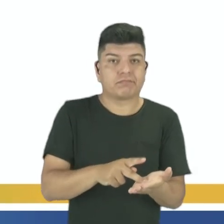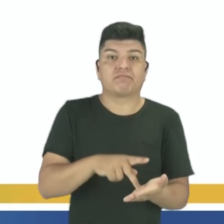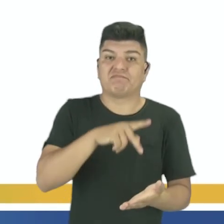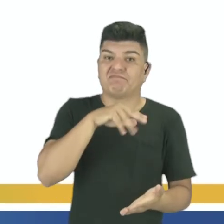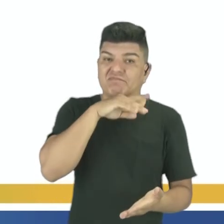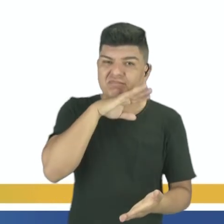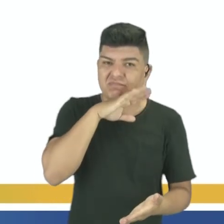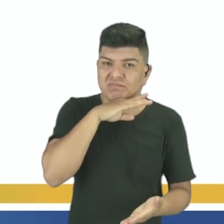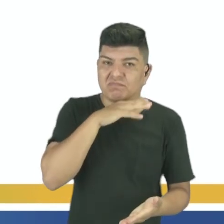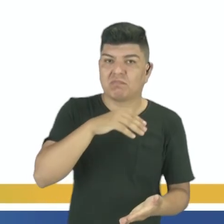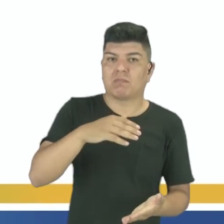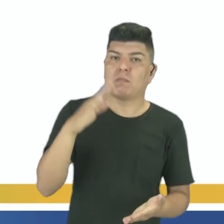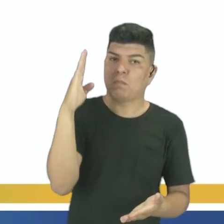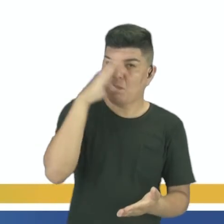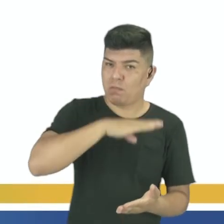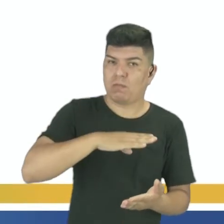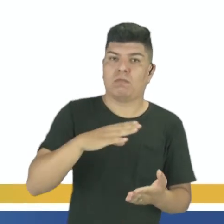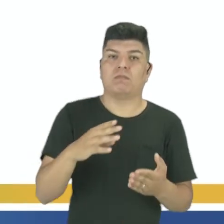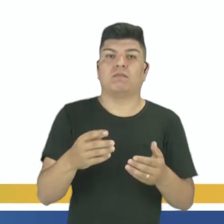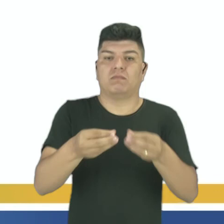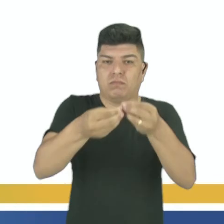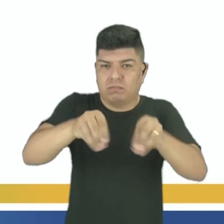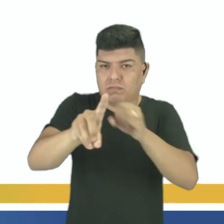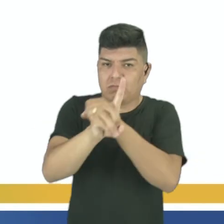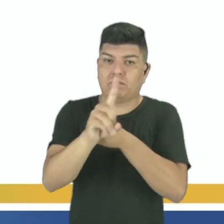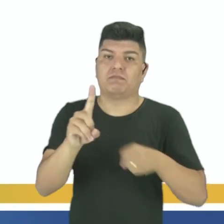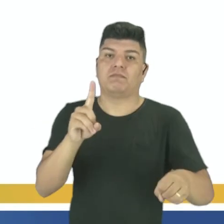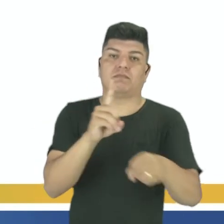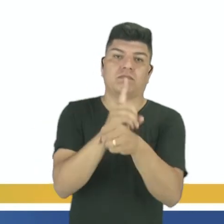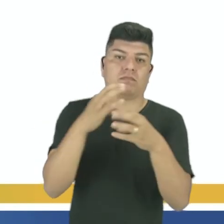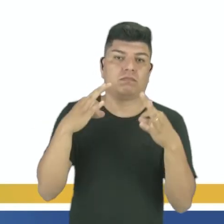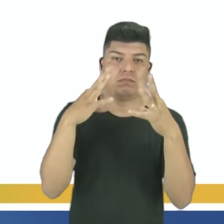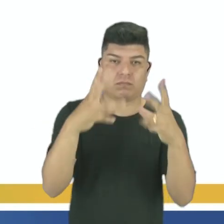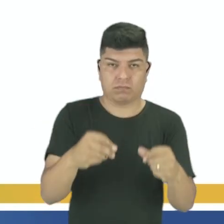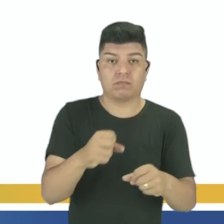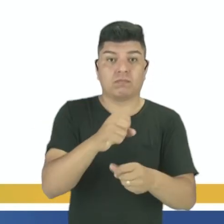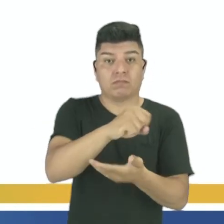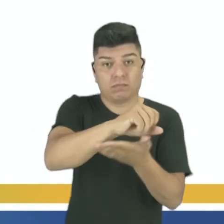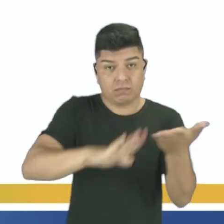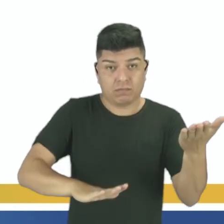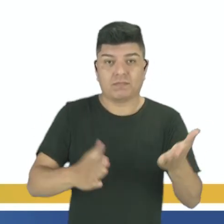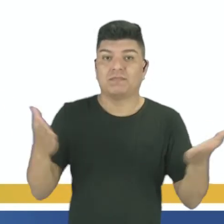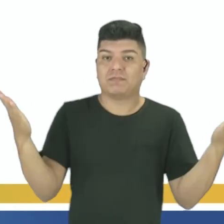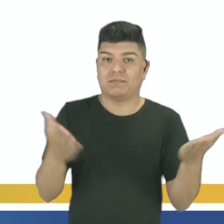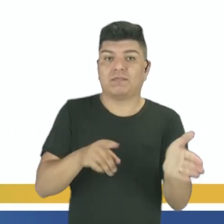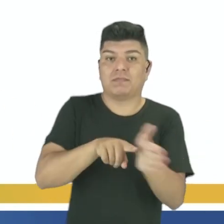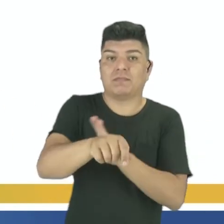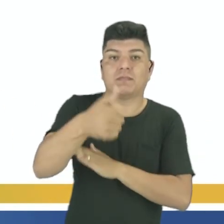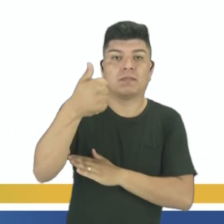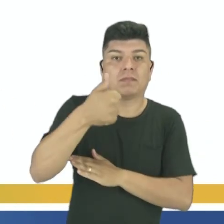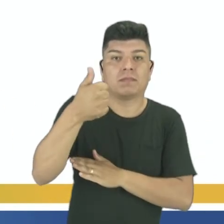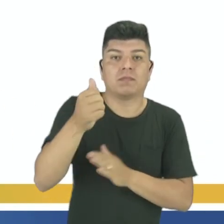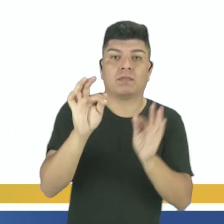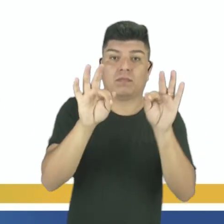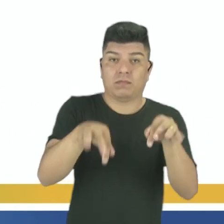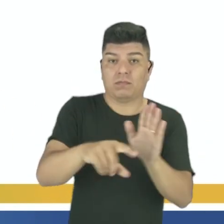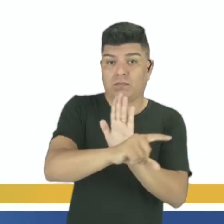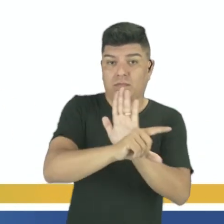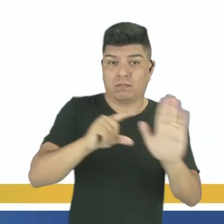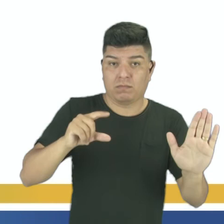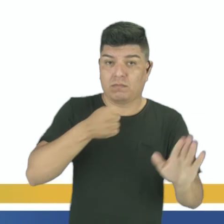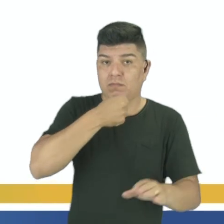males e prejudicar uma sociedade inteira. Então, vamos para o exercitando? Questão 1. No último parágrafo